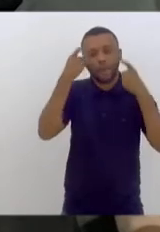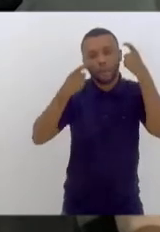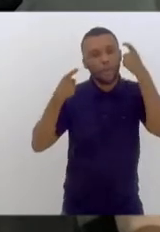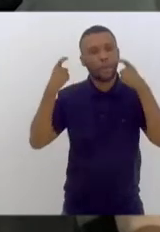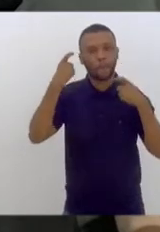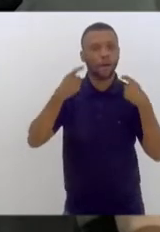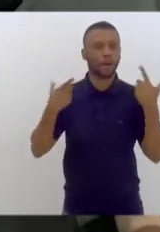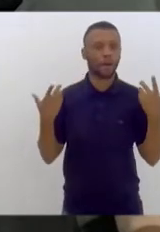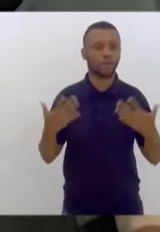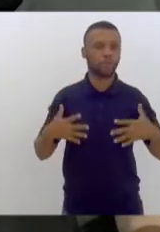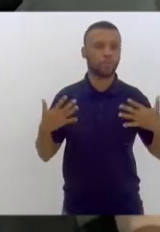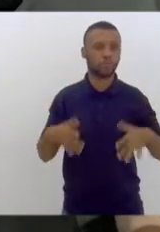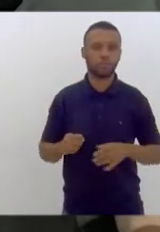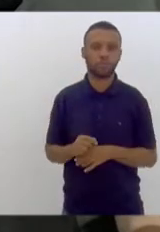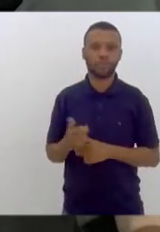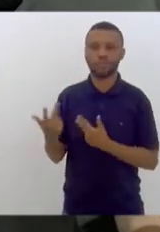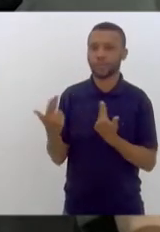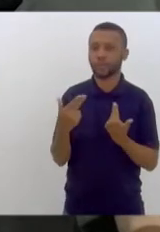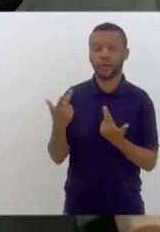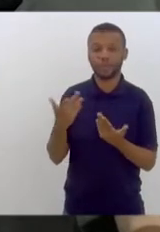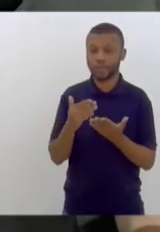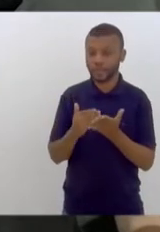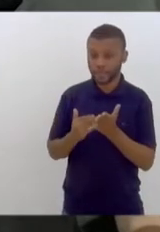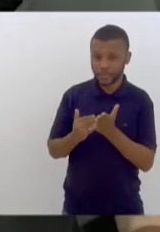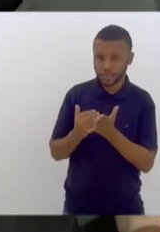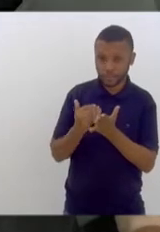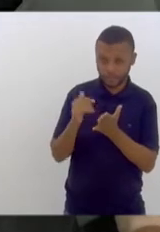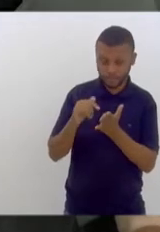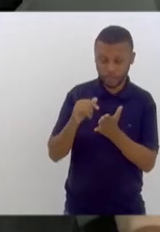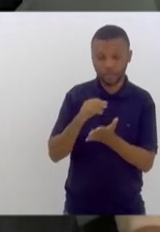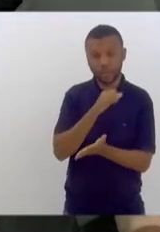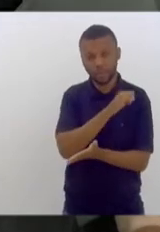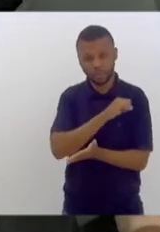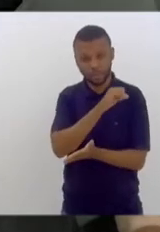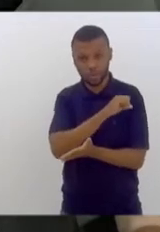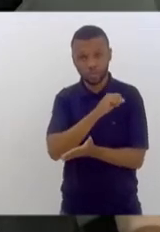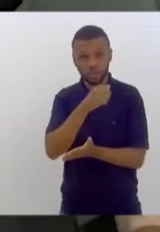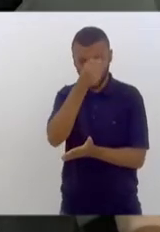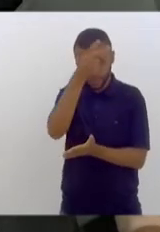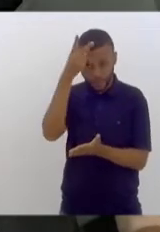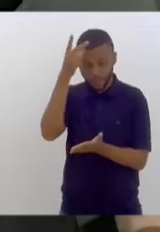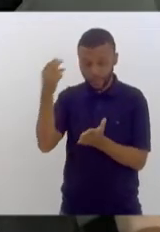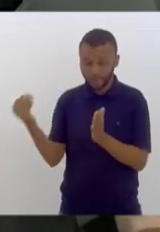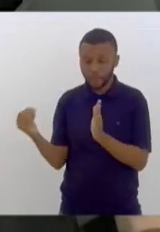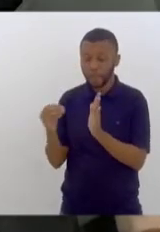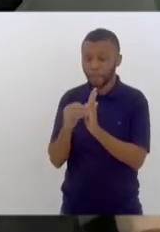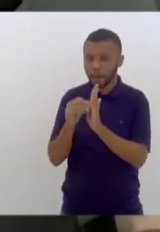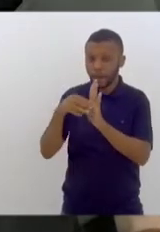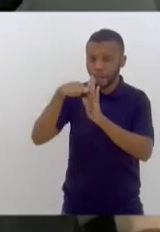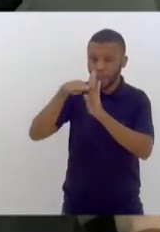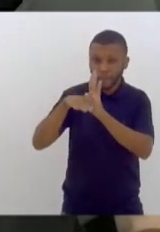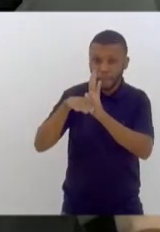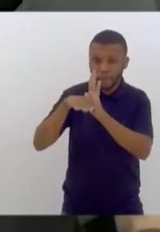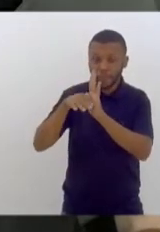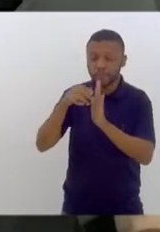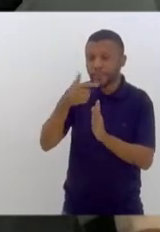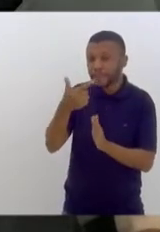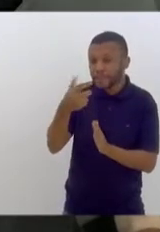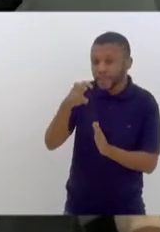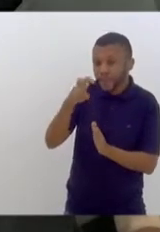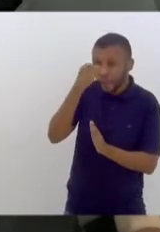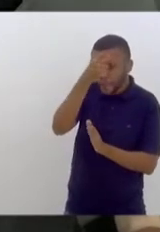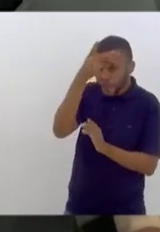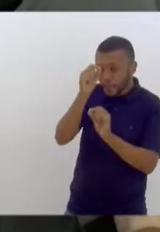preocupados. Assim como essa entrada do Rio na distribuição dos 25%, a gente tem que pensar bastante a maneira como isso vai